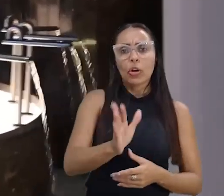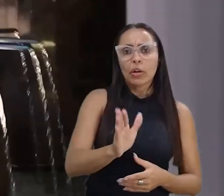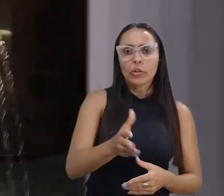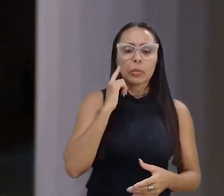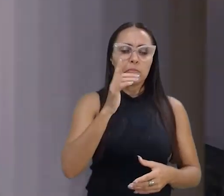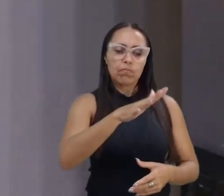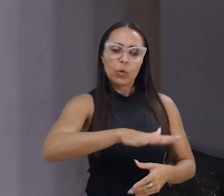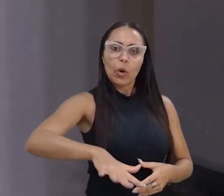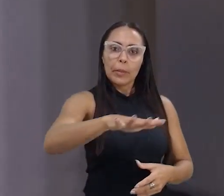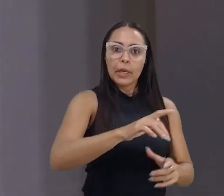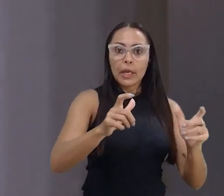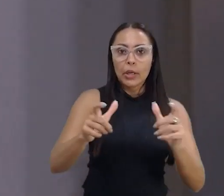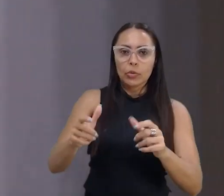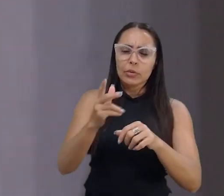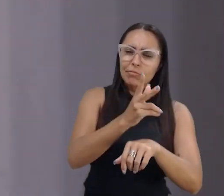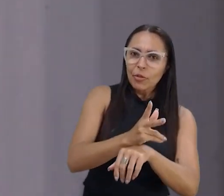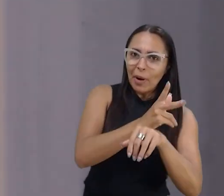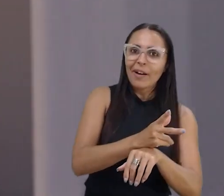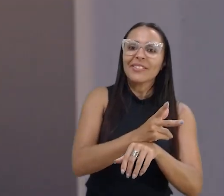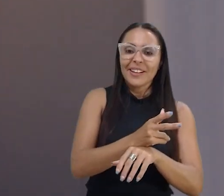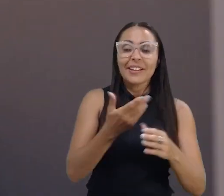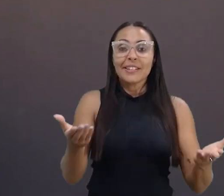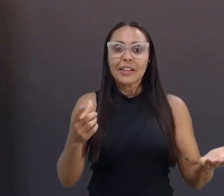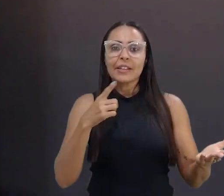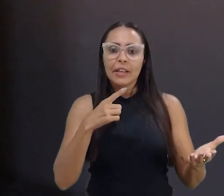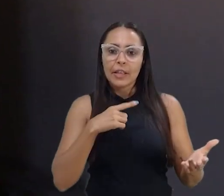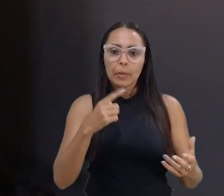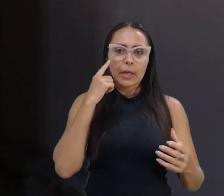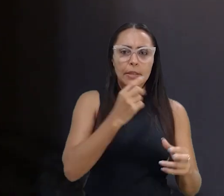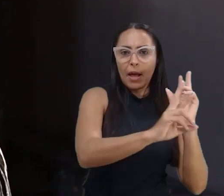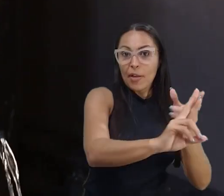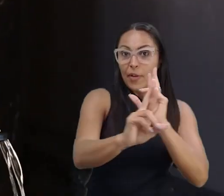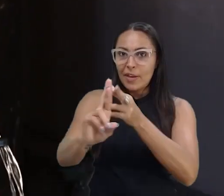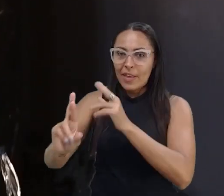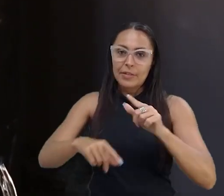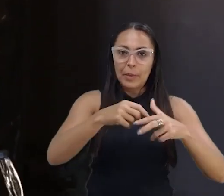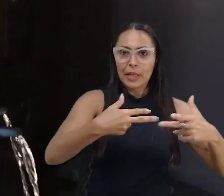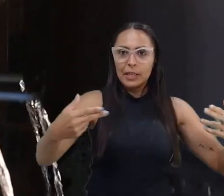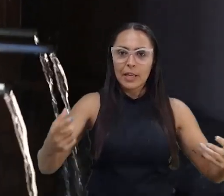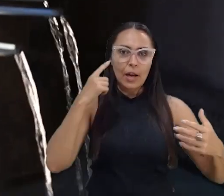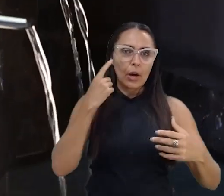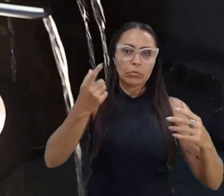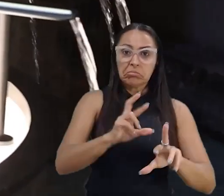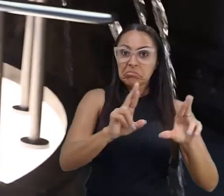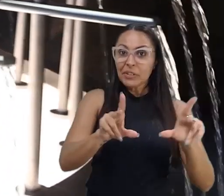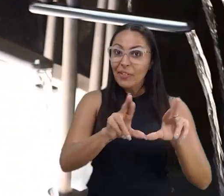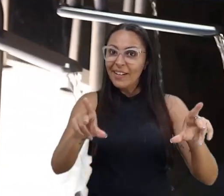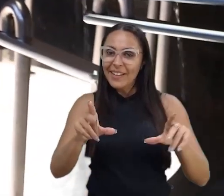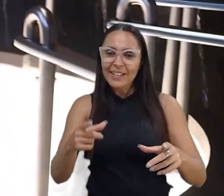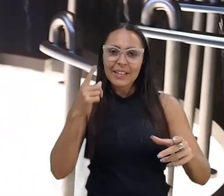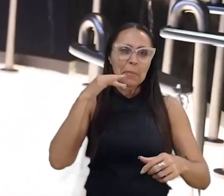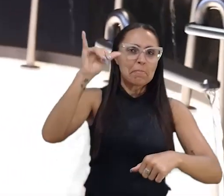estamos num ambiente cenográfico e que tem bastante referência, materiais diferenciados. Nós